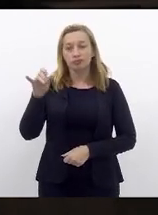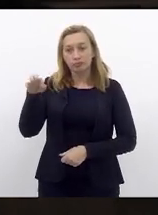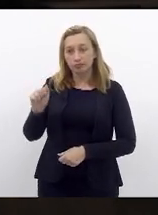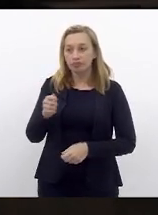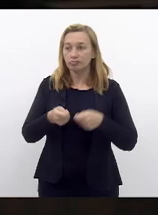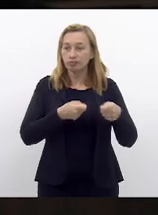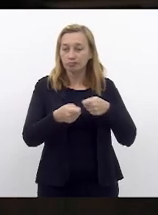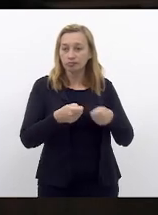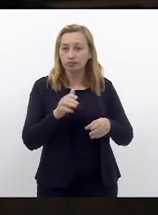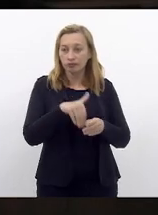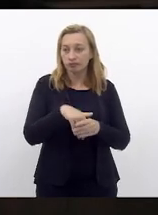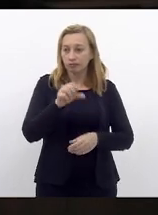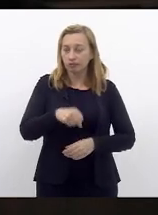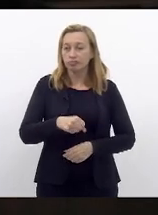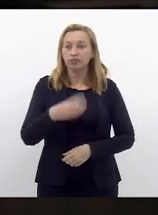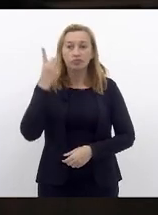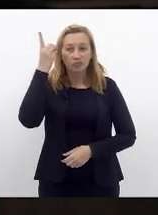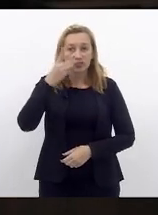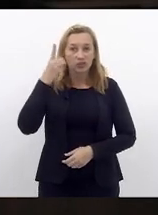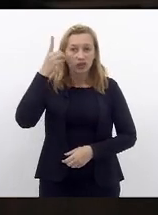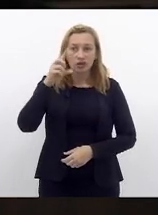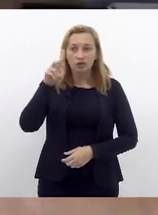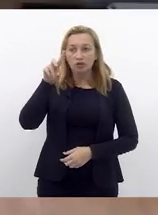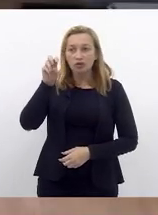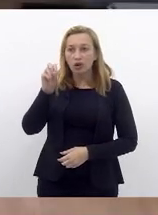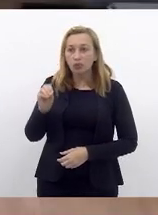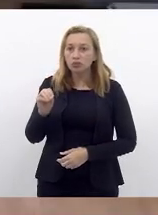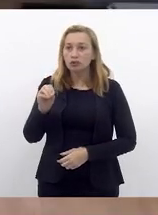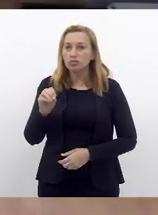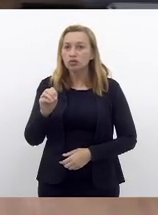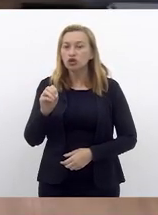reguladora. Meu voto é sim. Deputado Valdo Ceasa.